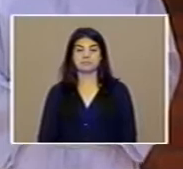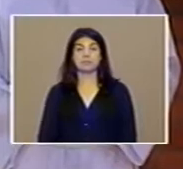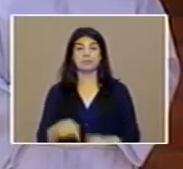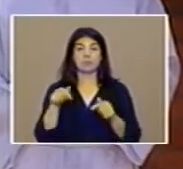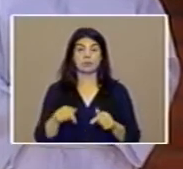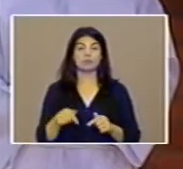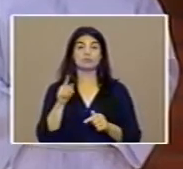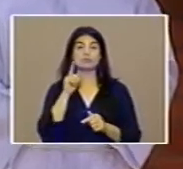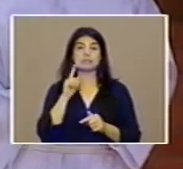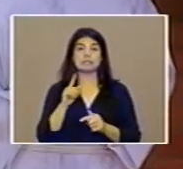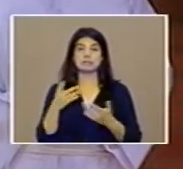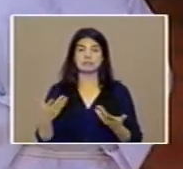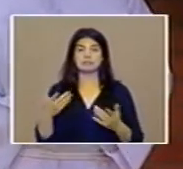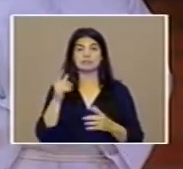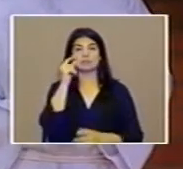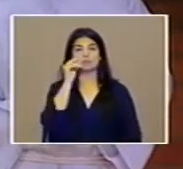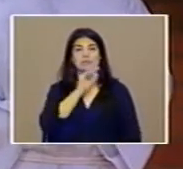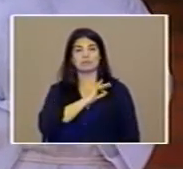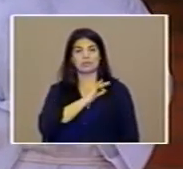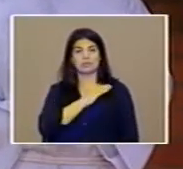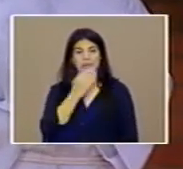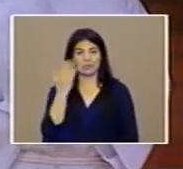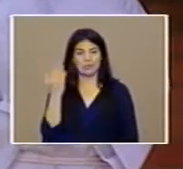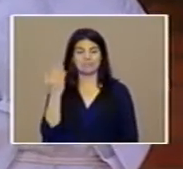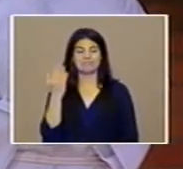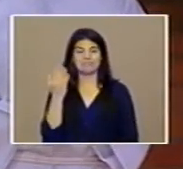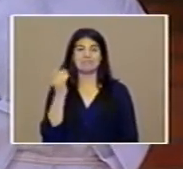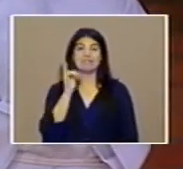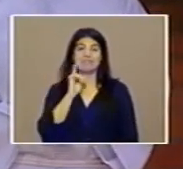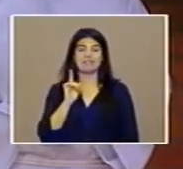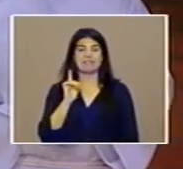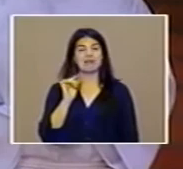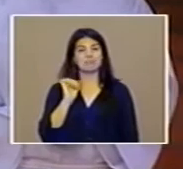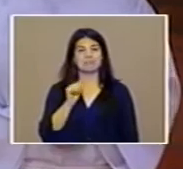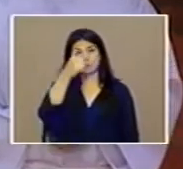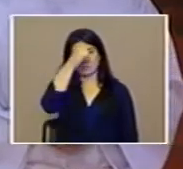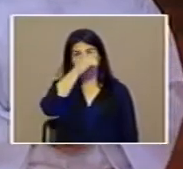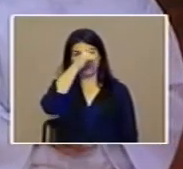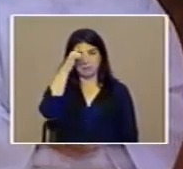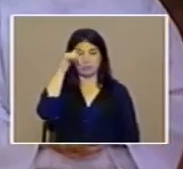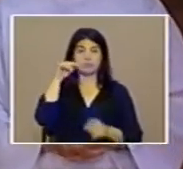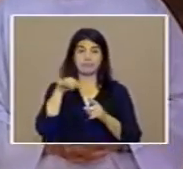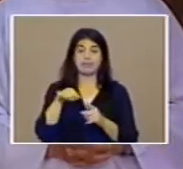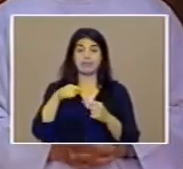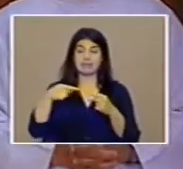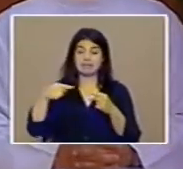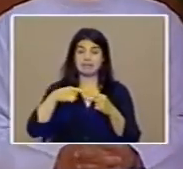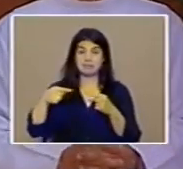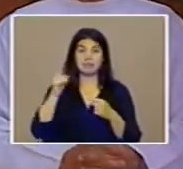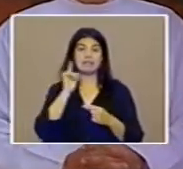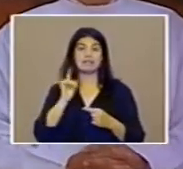os programas o dia do Senhor e o domingo e o dia do Senhor é o dia mais importante da